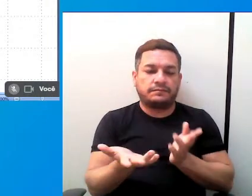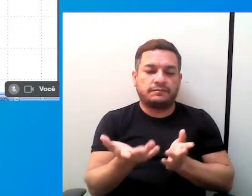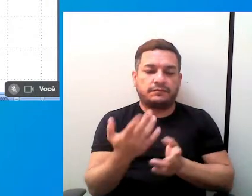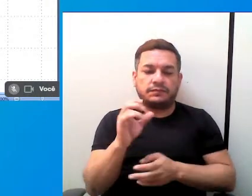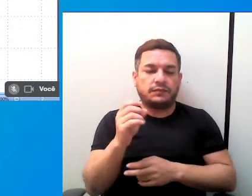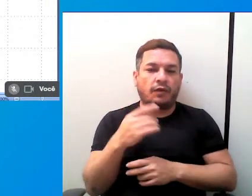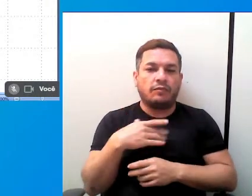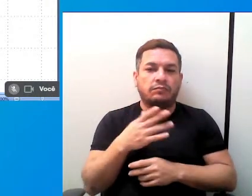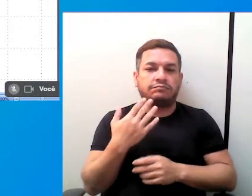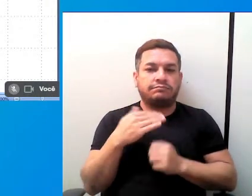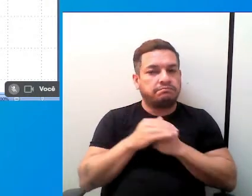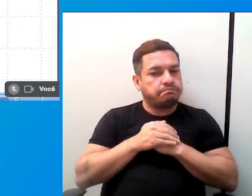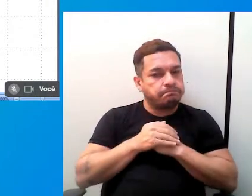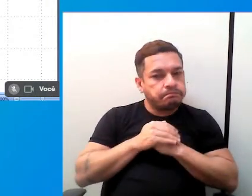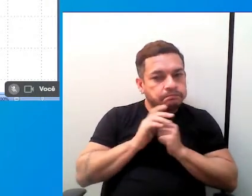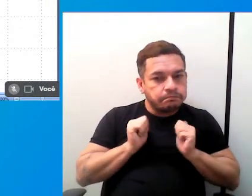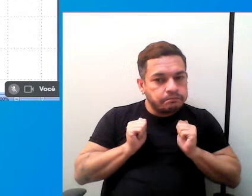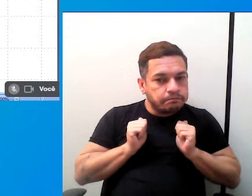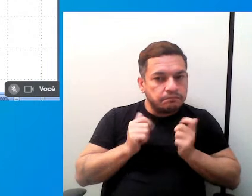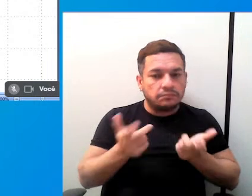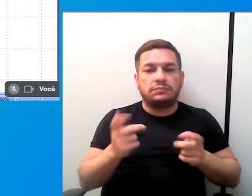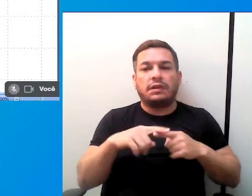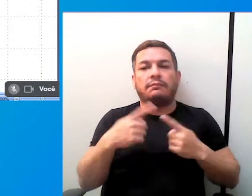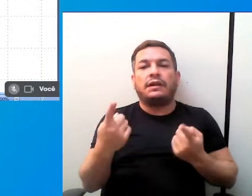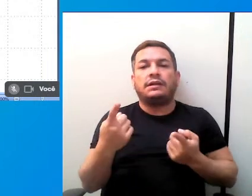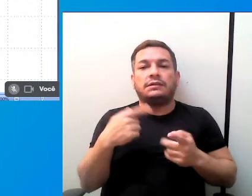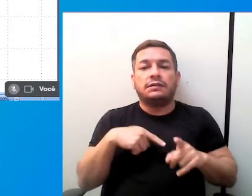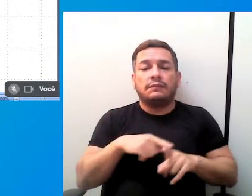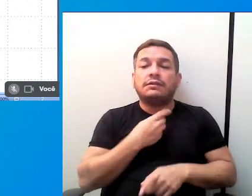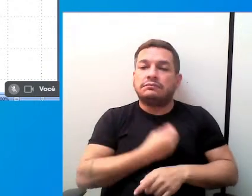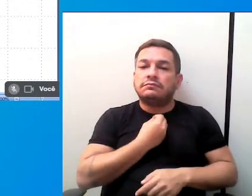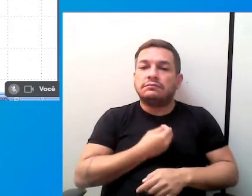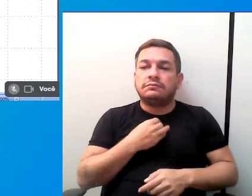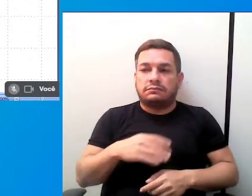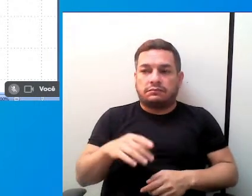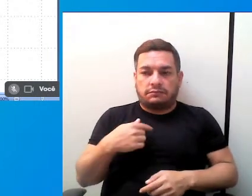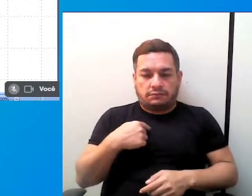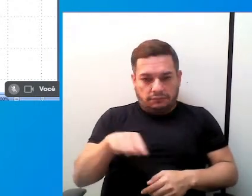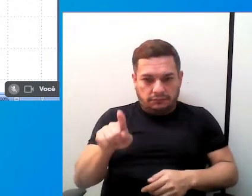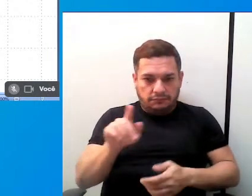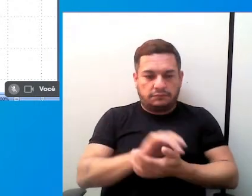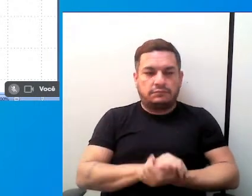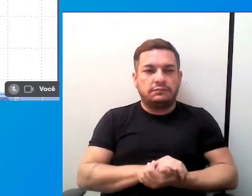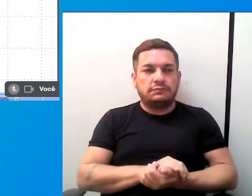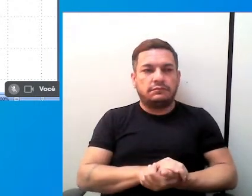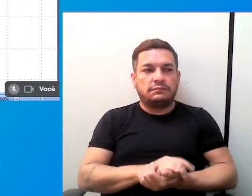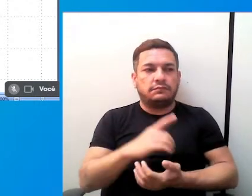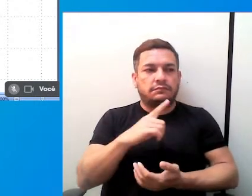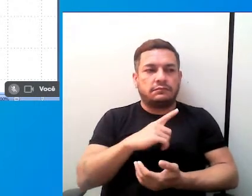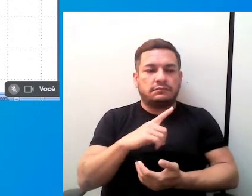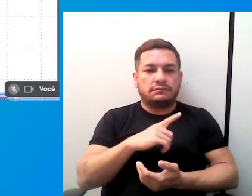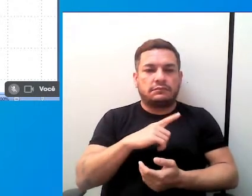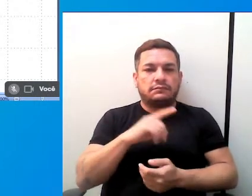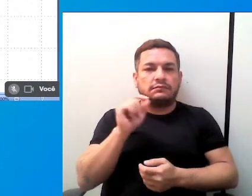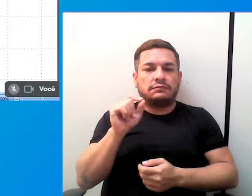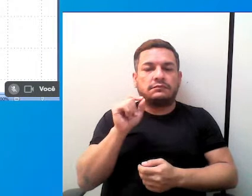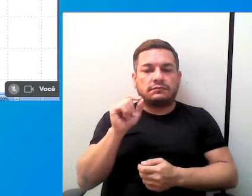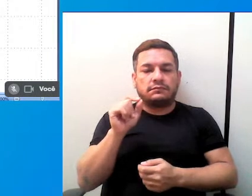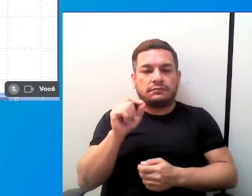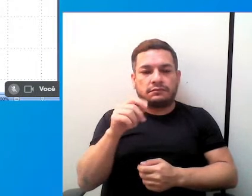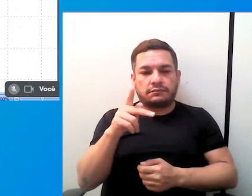ser um figurante no processo, mas ser alguém que atua diretamente. Nós tivemos a criação de uma coordenação de PIEX,